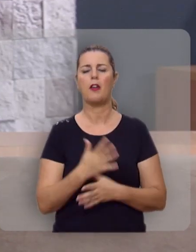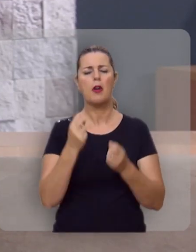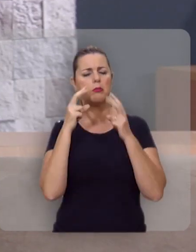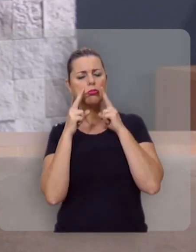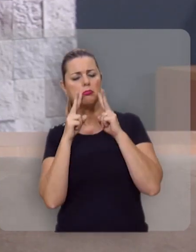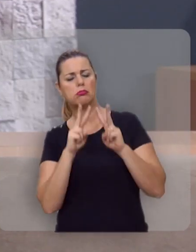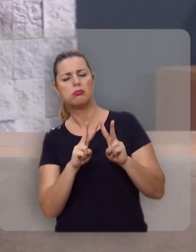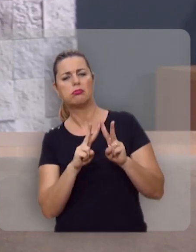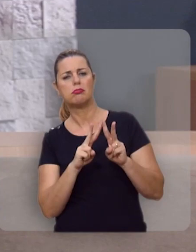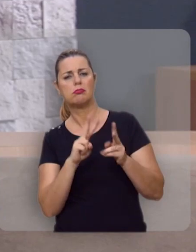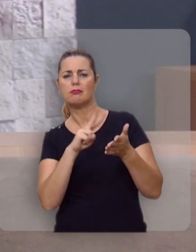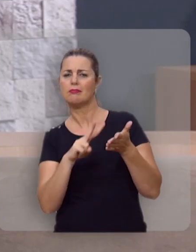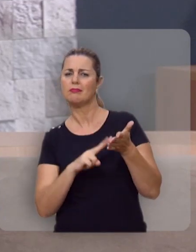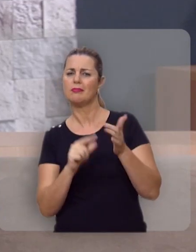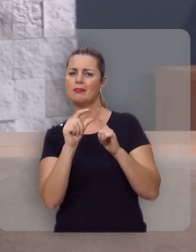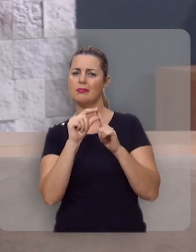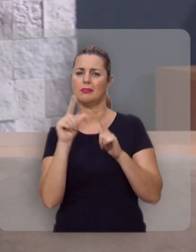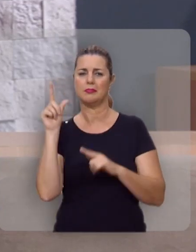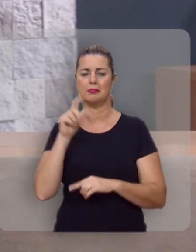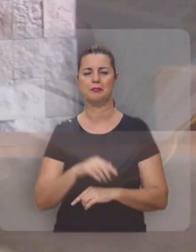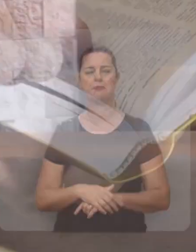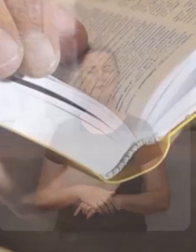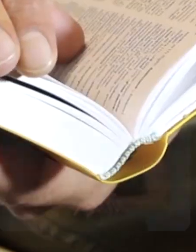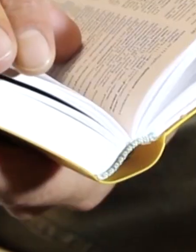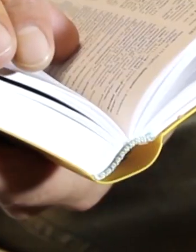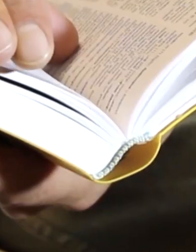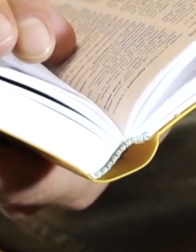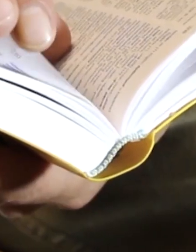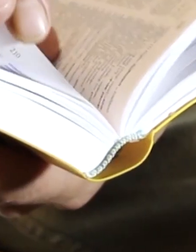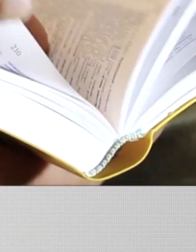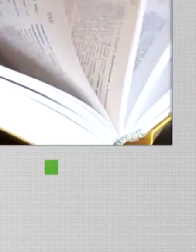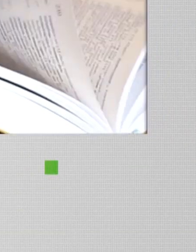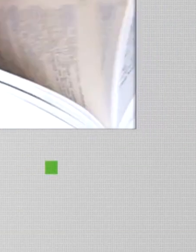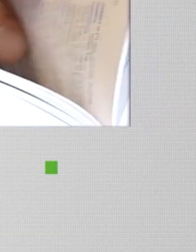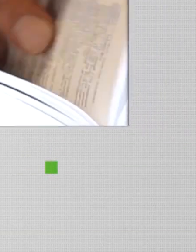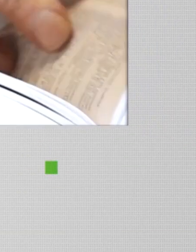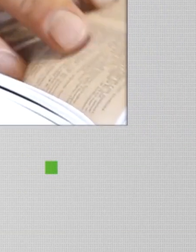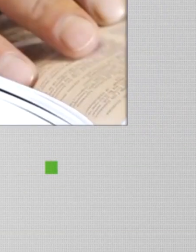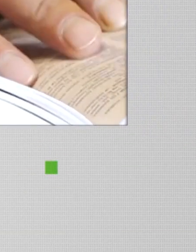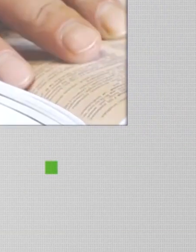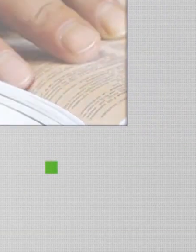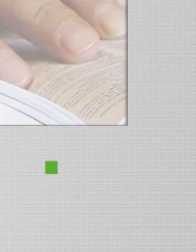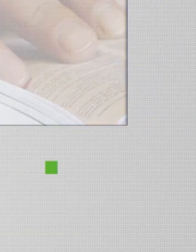2. Vamos ouvir a leitura deste texto.